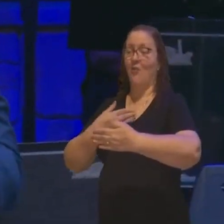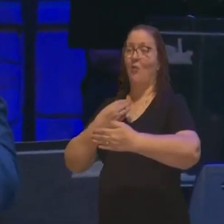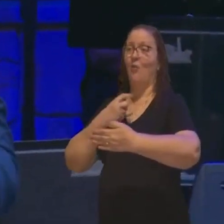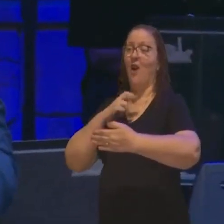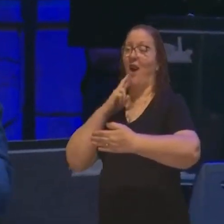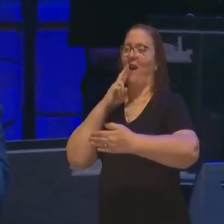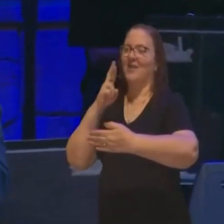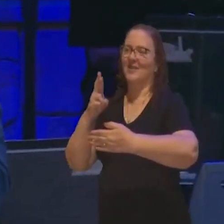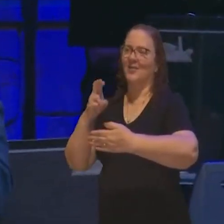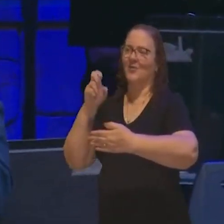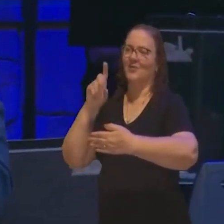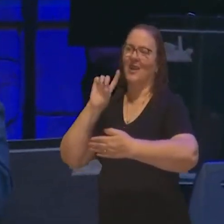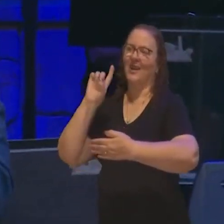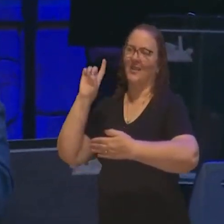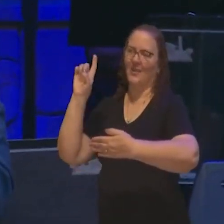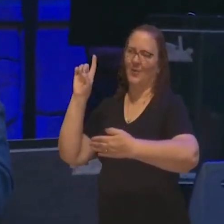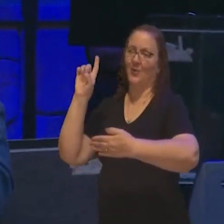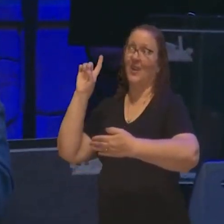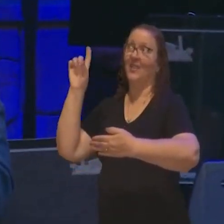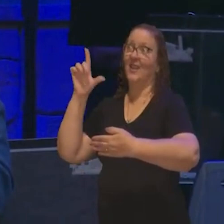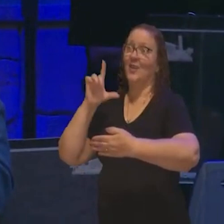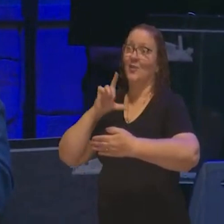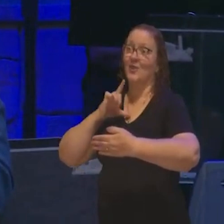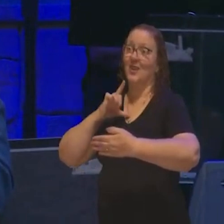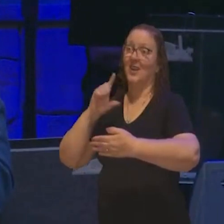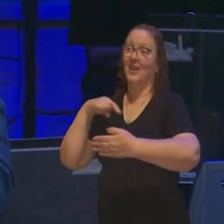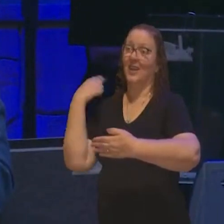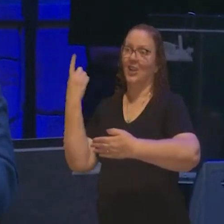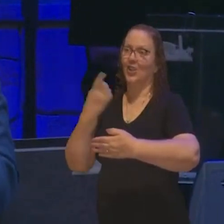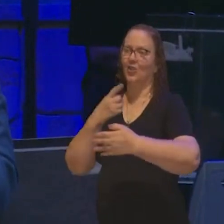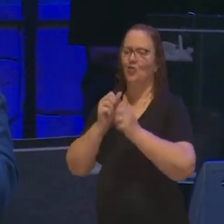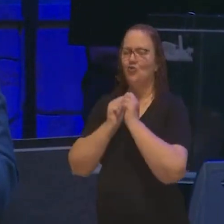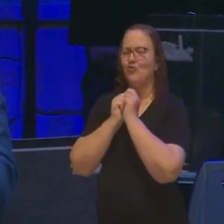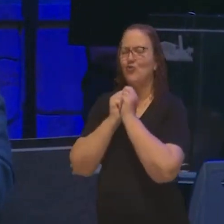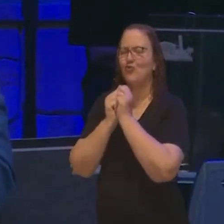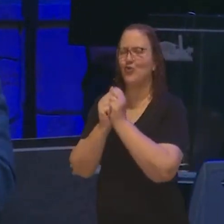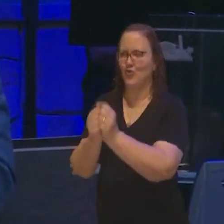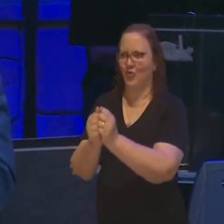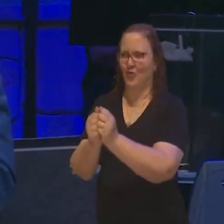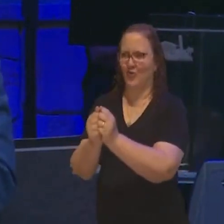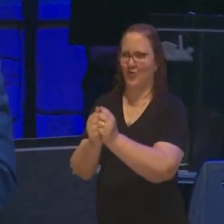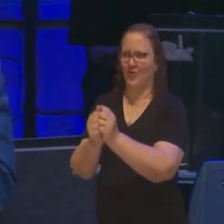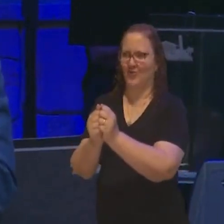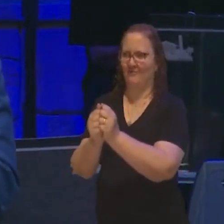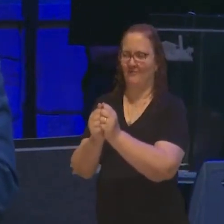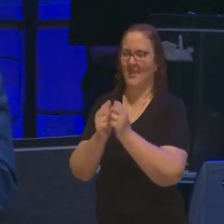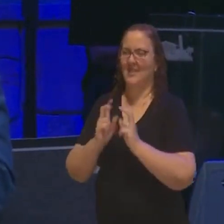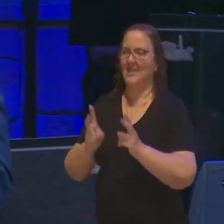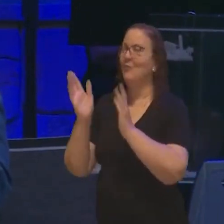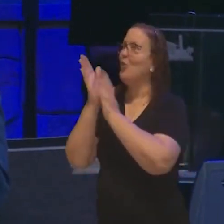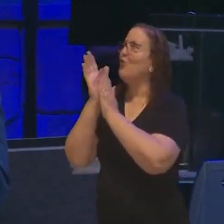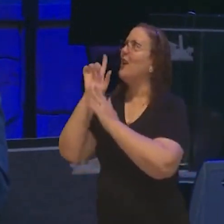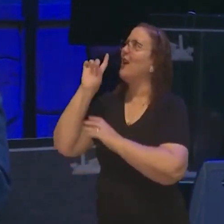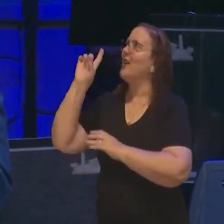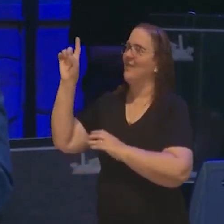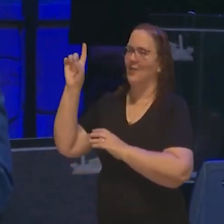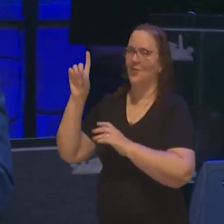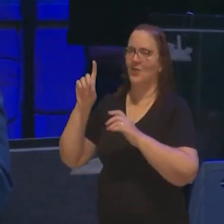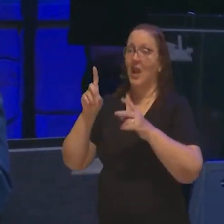E Ele quer que nós saiamos na foto. Qual é o perigo? É de estarmos